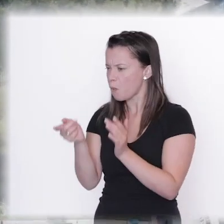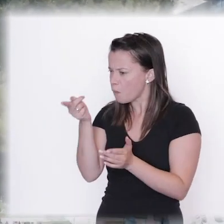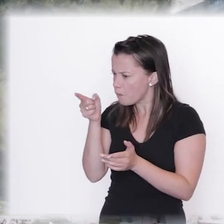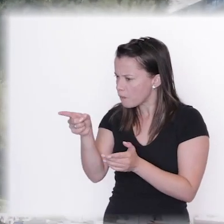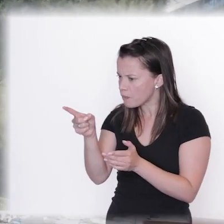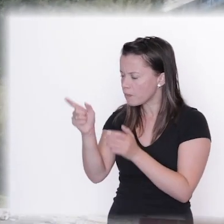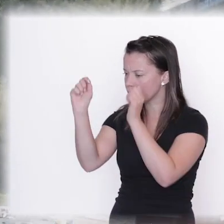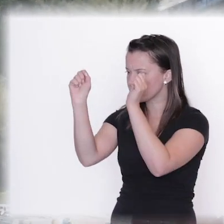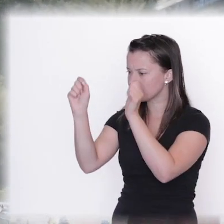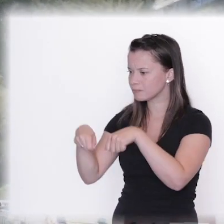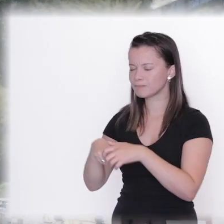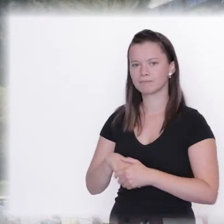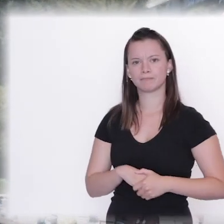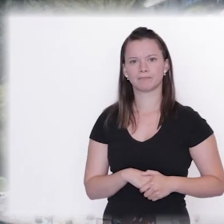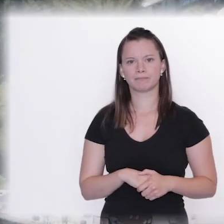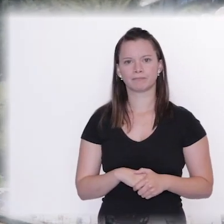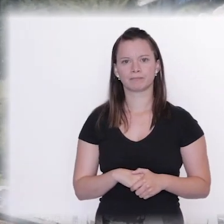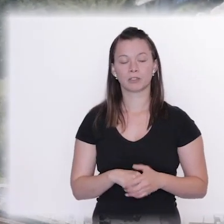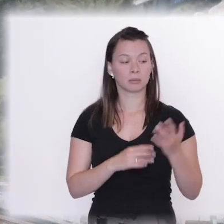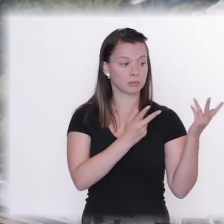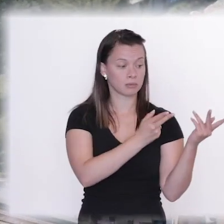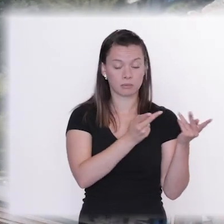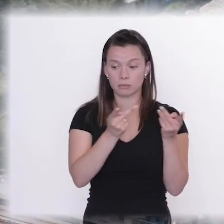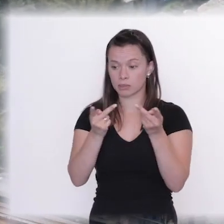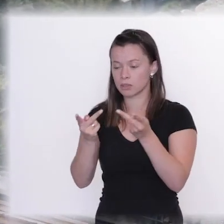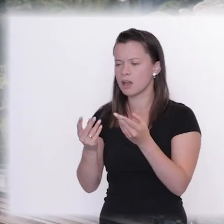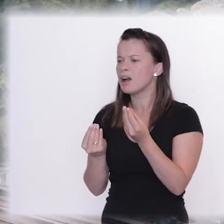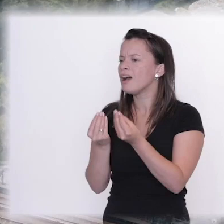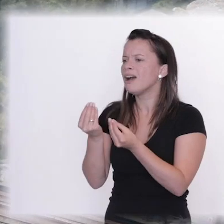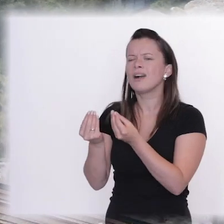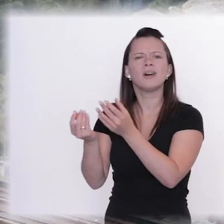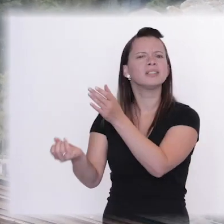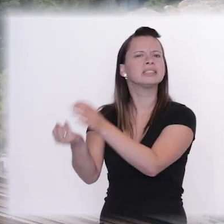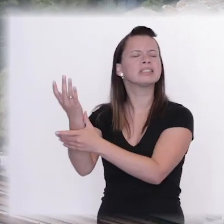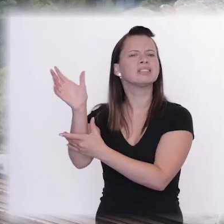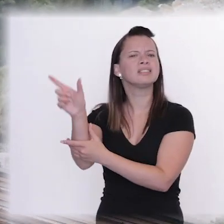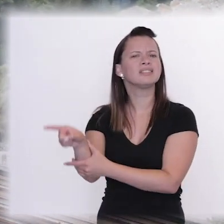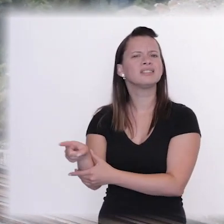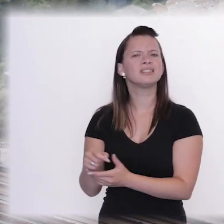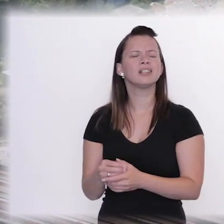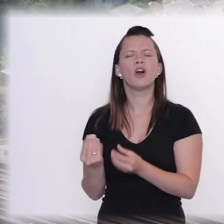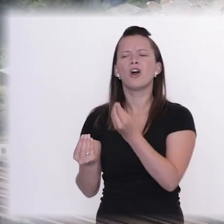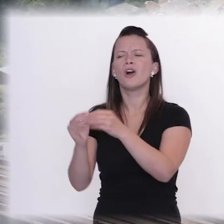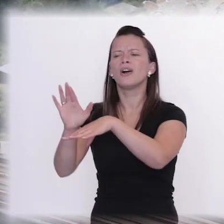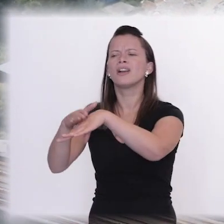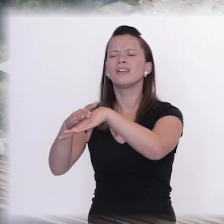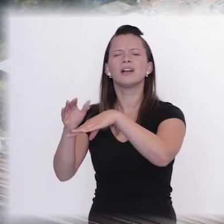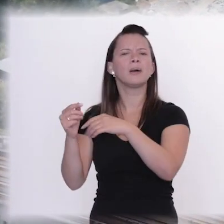conseguiu criar essa coisa? Como é que vocês fizeram isso? Porque a gente acreditava que era potente para fazer.